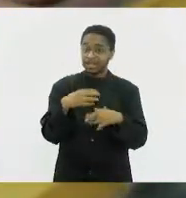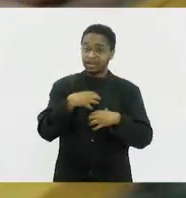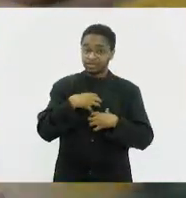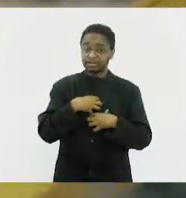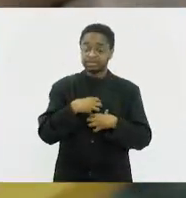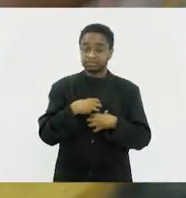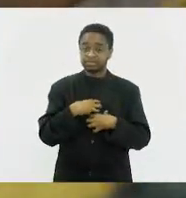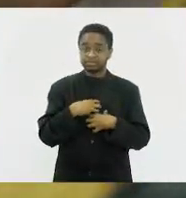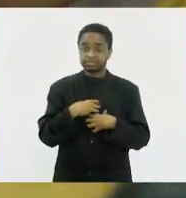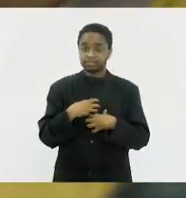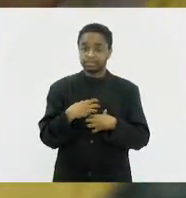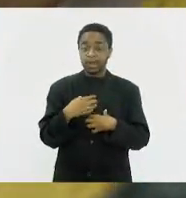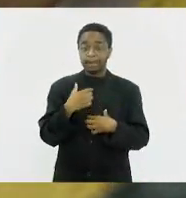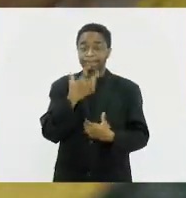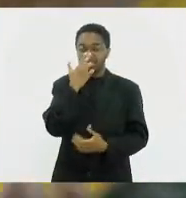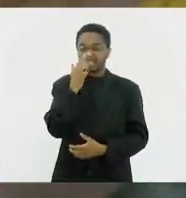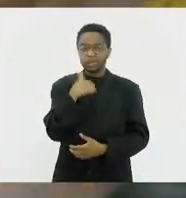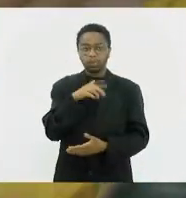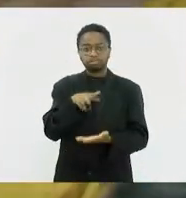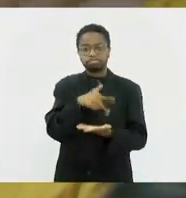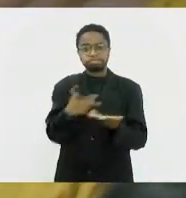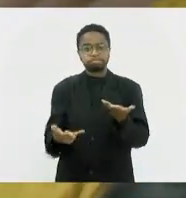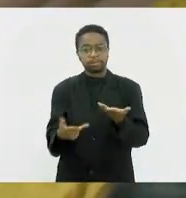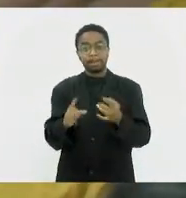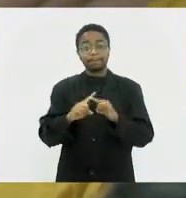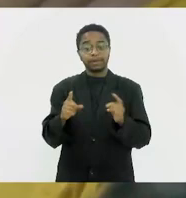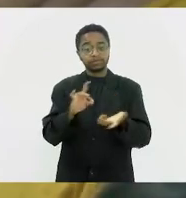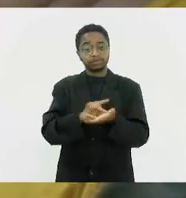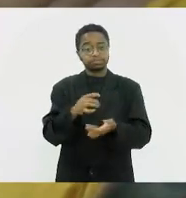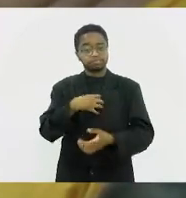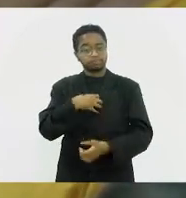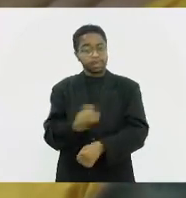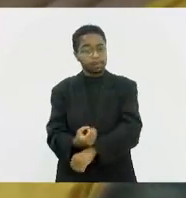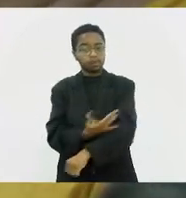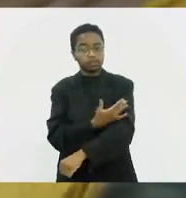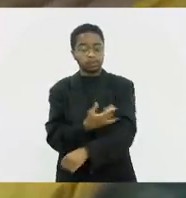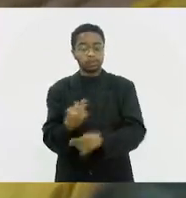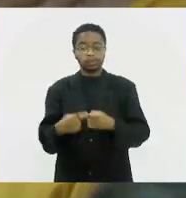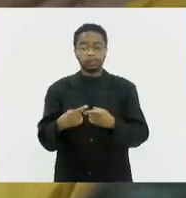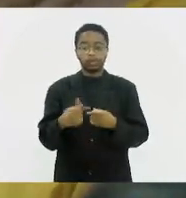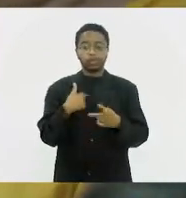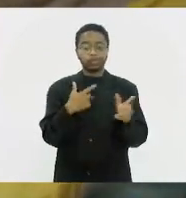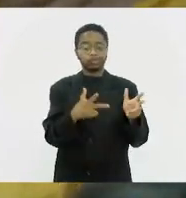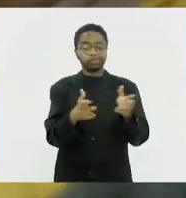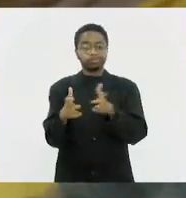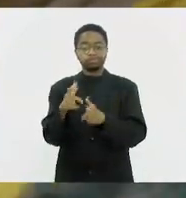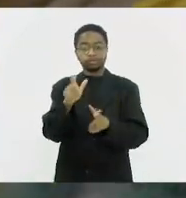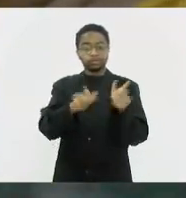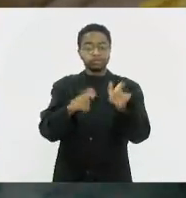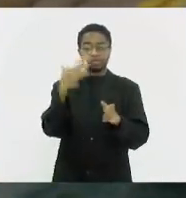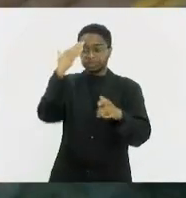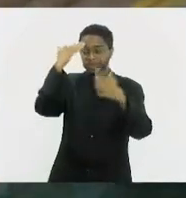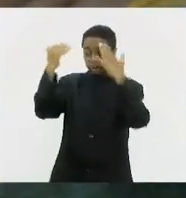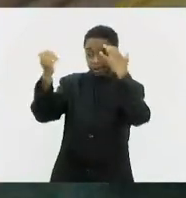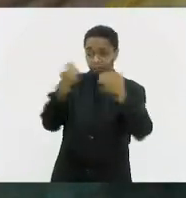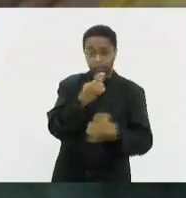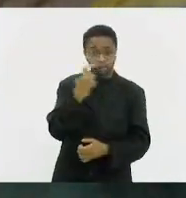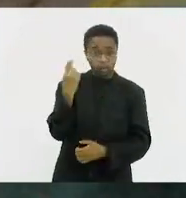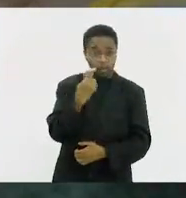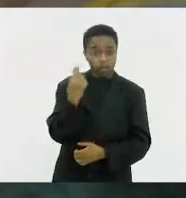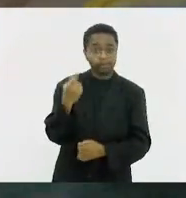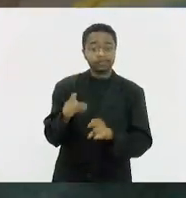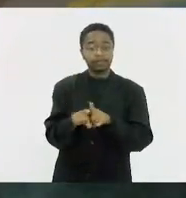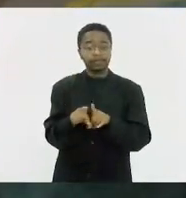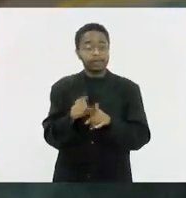Eu senti que eu ia cair. Mas era emoção. Porque quando eu vi as pessoas chamando meu nome, quando eu comecei a ver